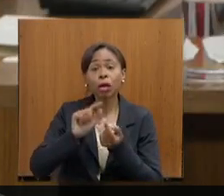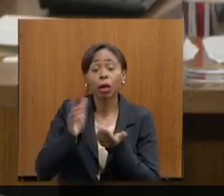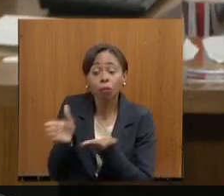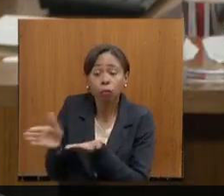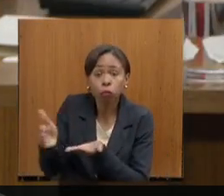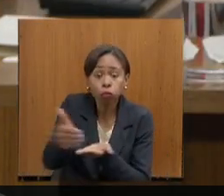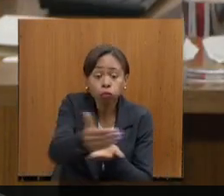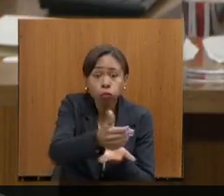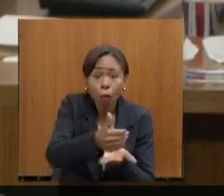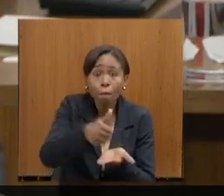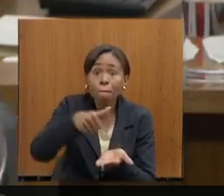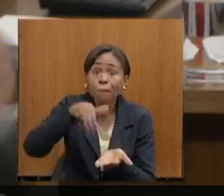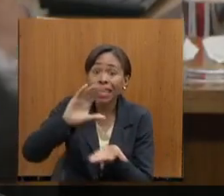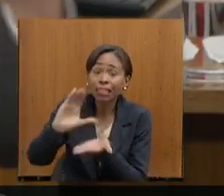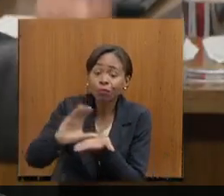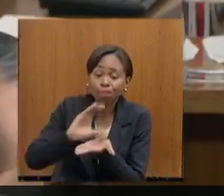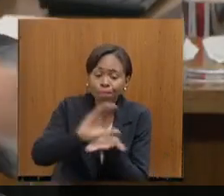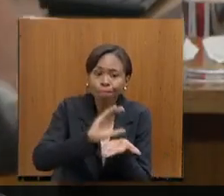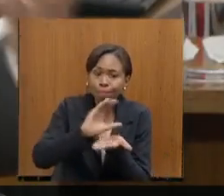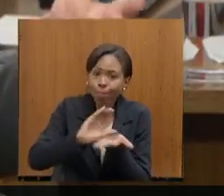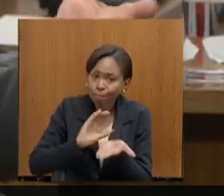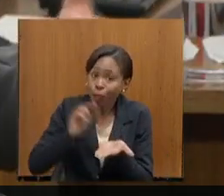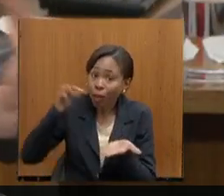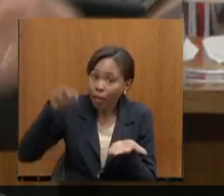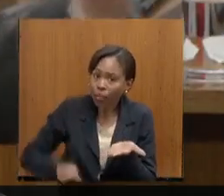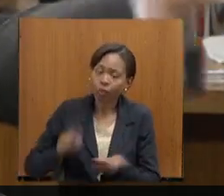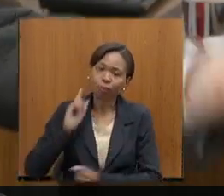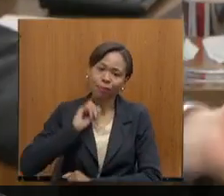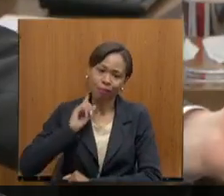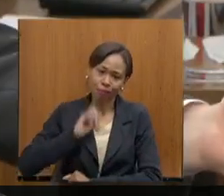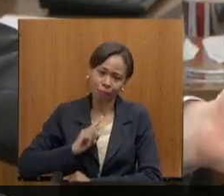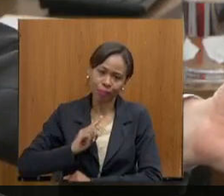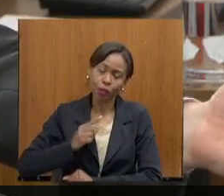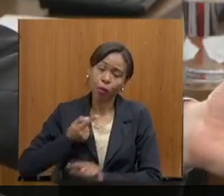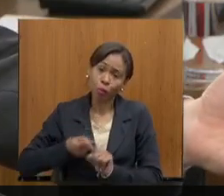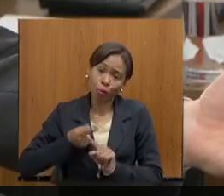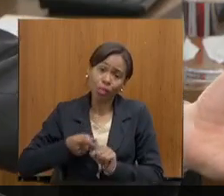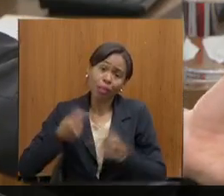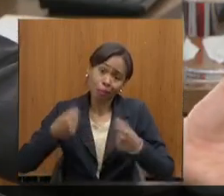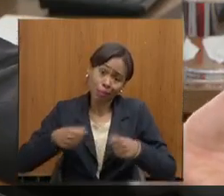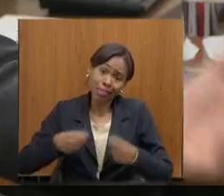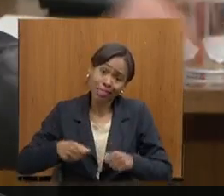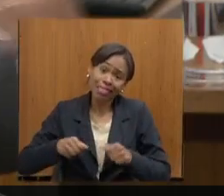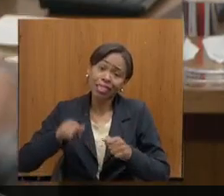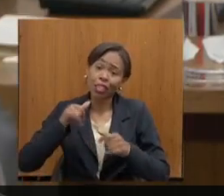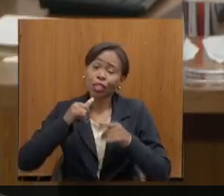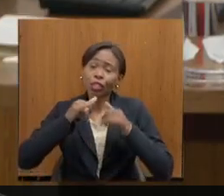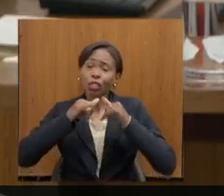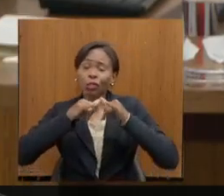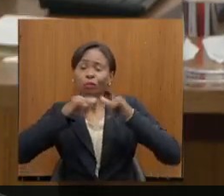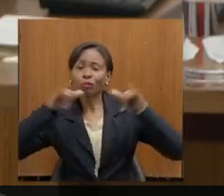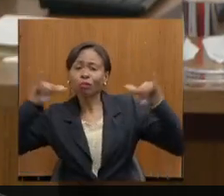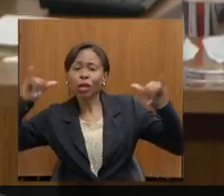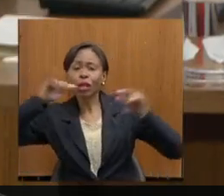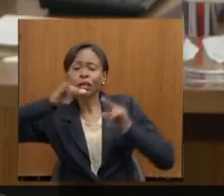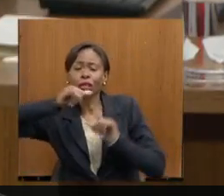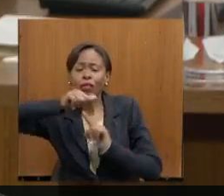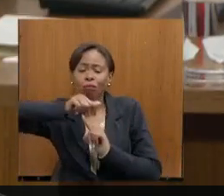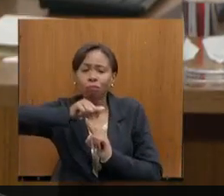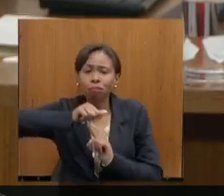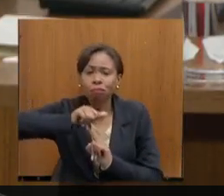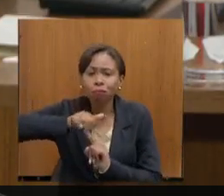para Minas né porque realmente todo esse investimento e necessita de rede de transmissão e ele necessita de